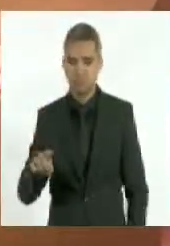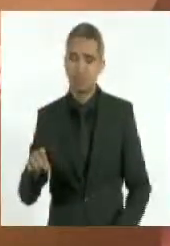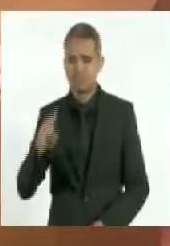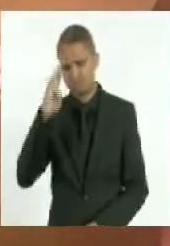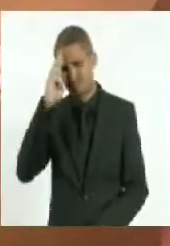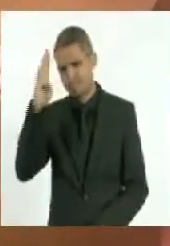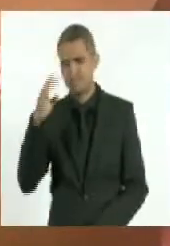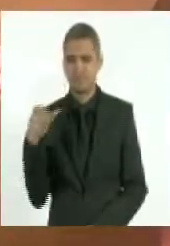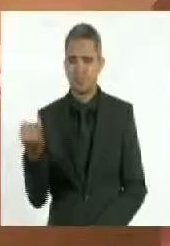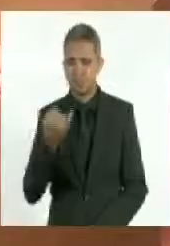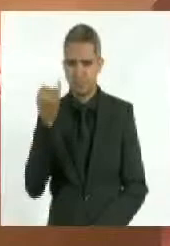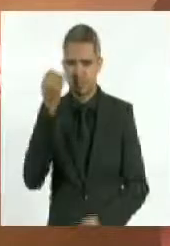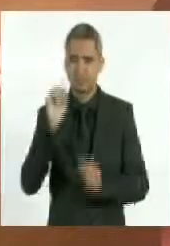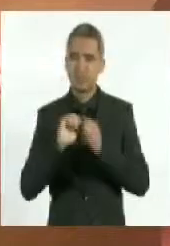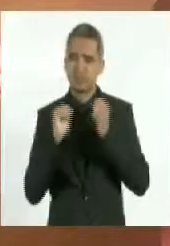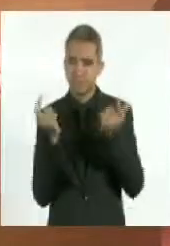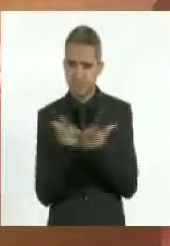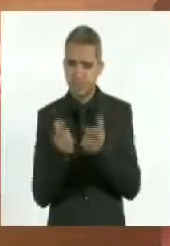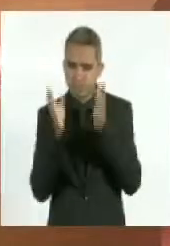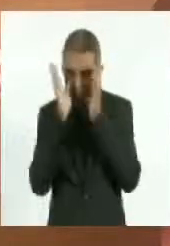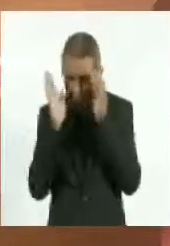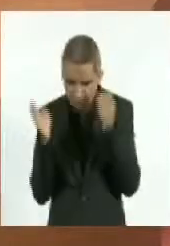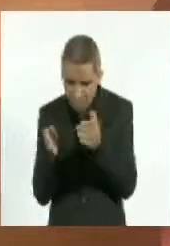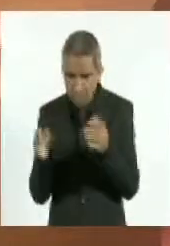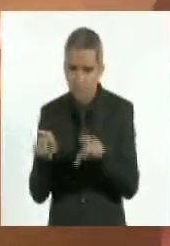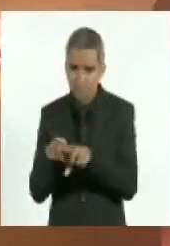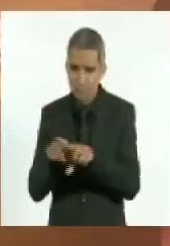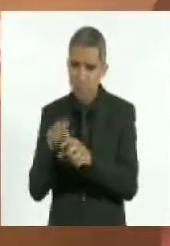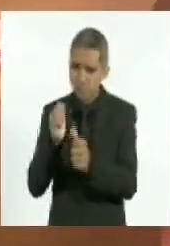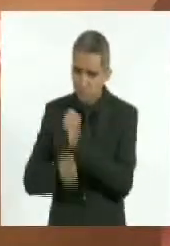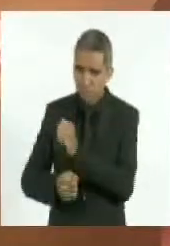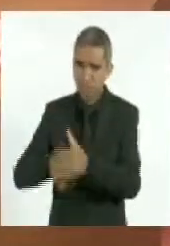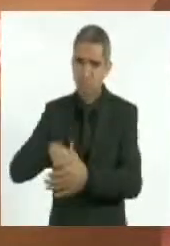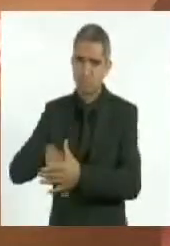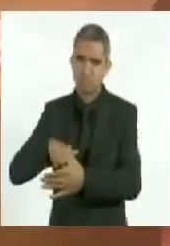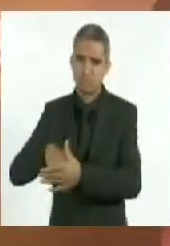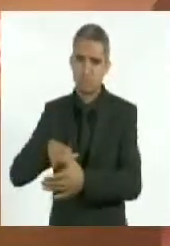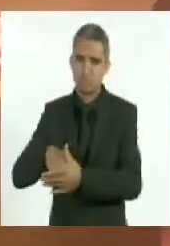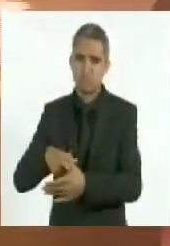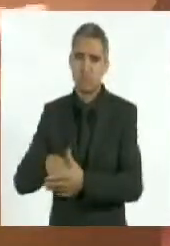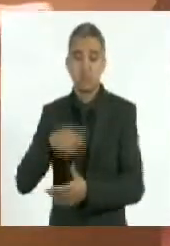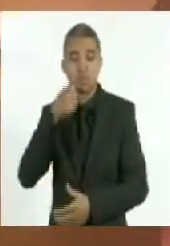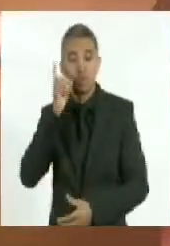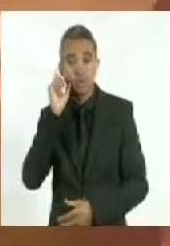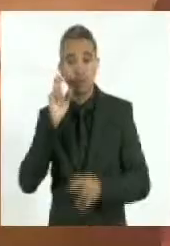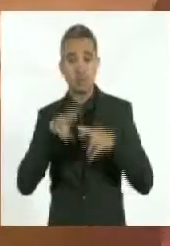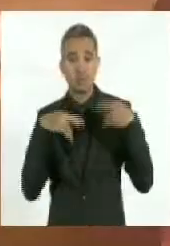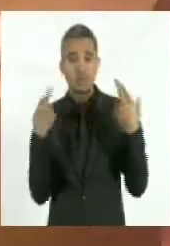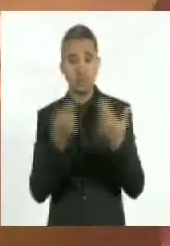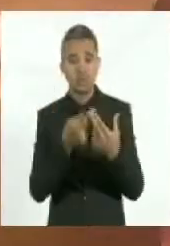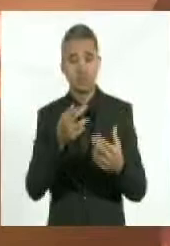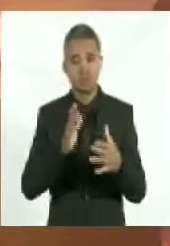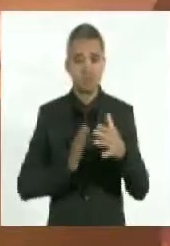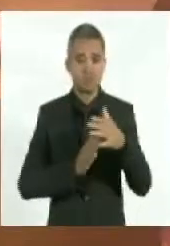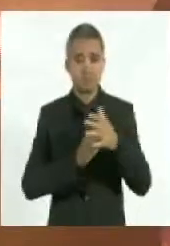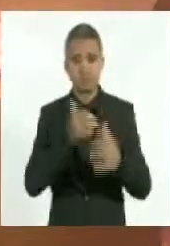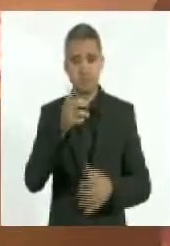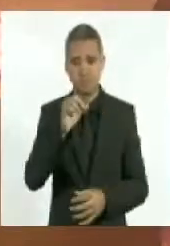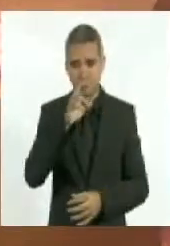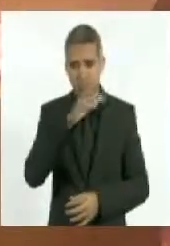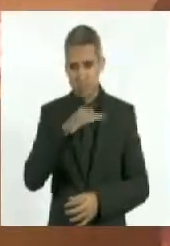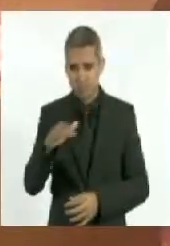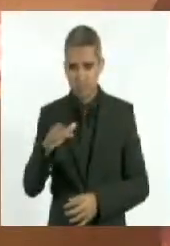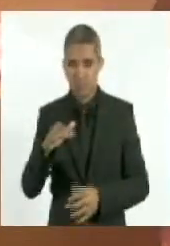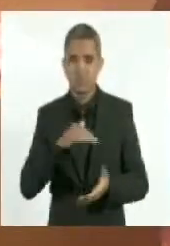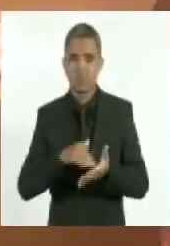o futebol. Ontem eu tive numa reunião, até 10h30, com o secretário de esporte. Sou de ocupar pouco essa tribuna, mas